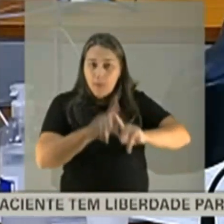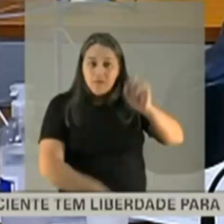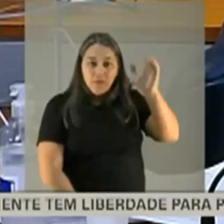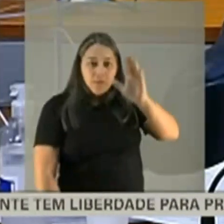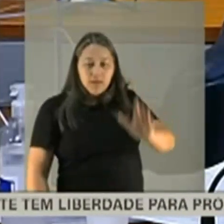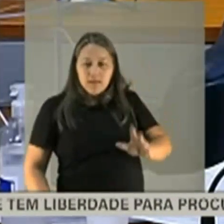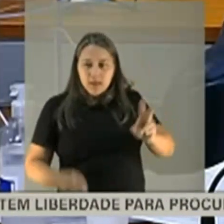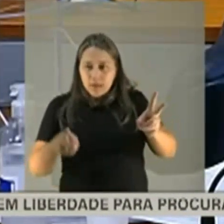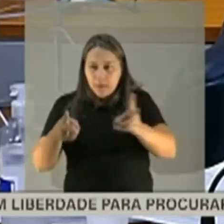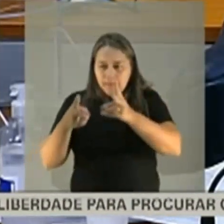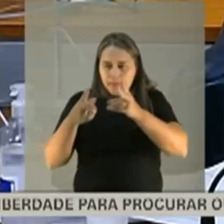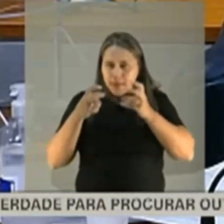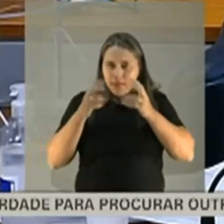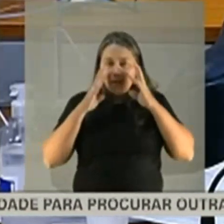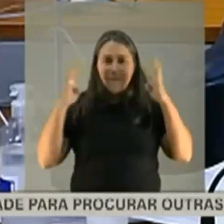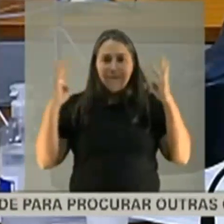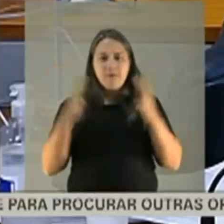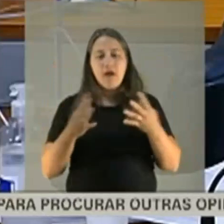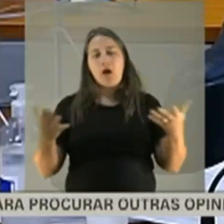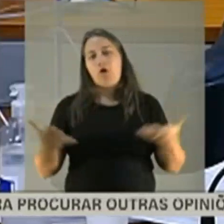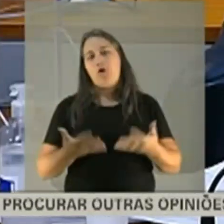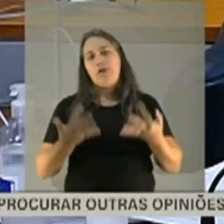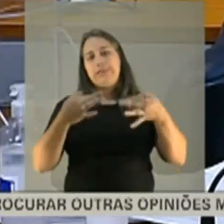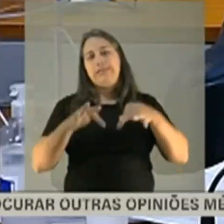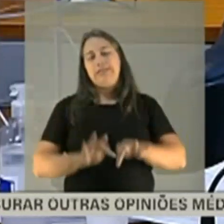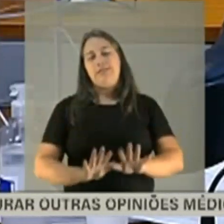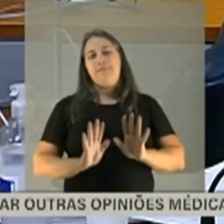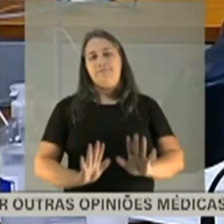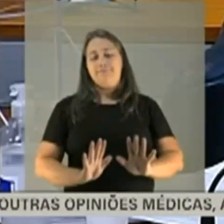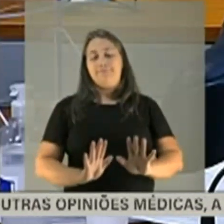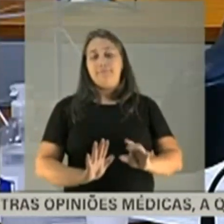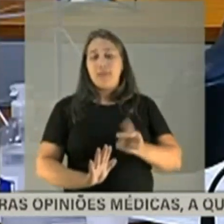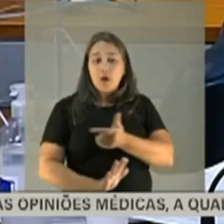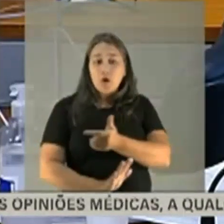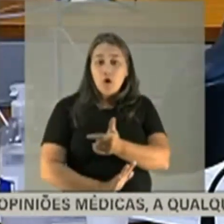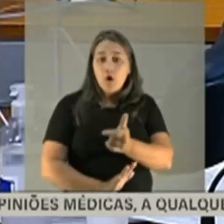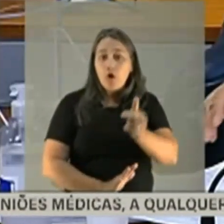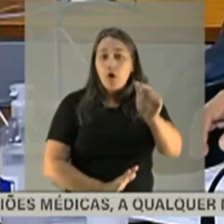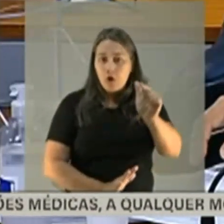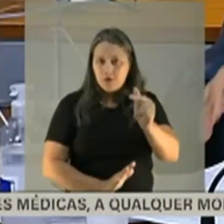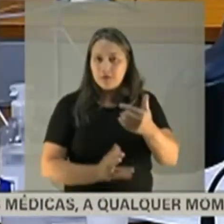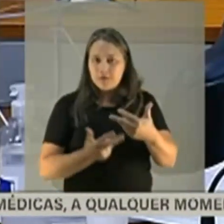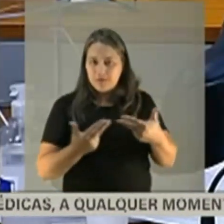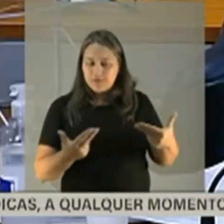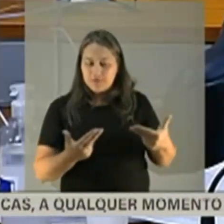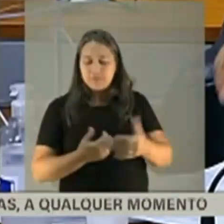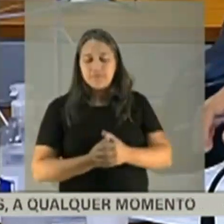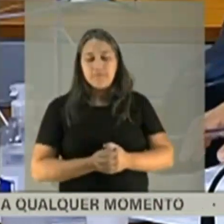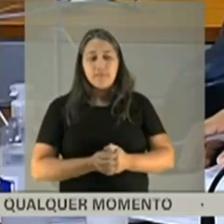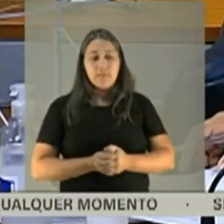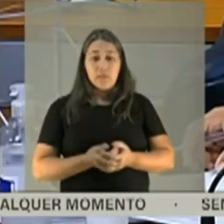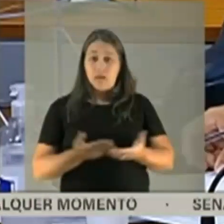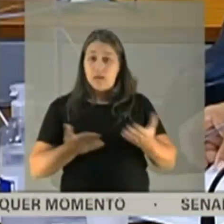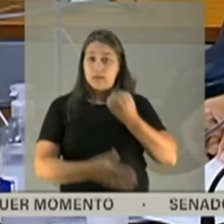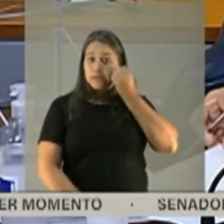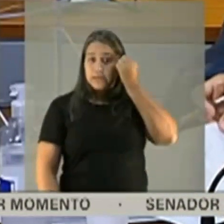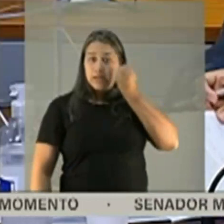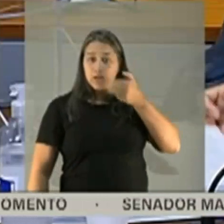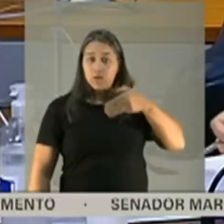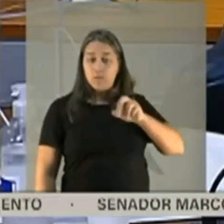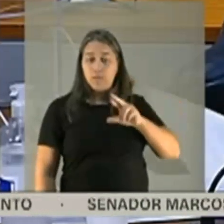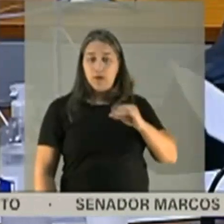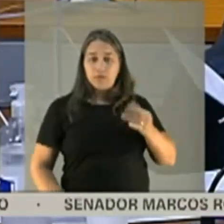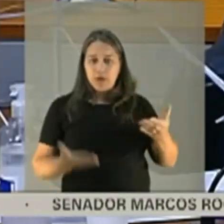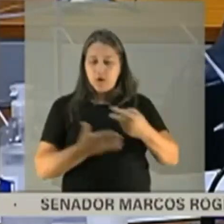está vendo outra versão. Finalmente está tendo a outra versão. E senador Marcos Rogério, presidente